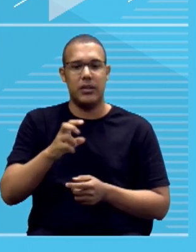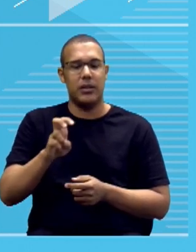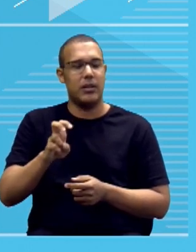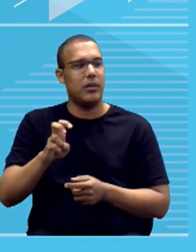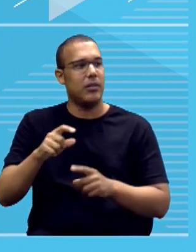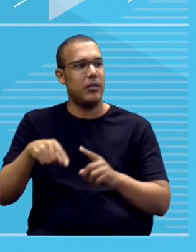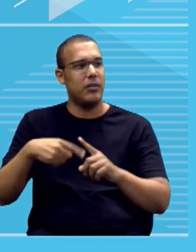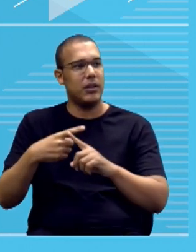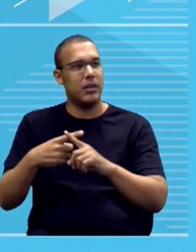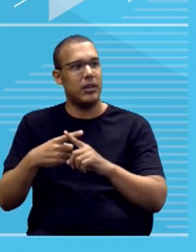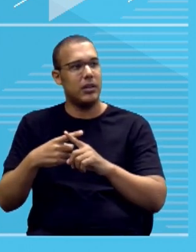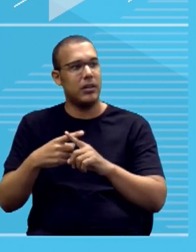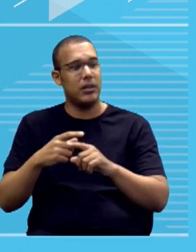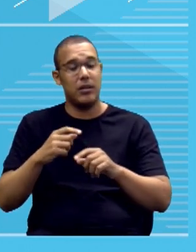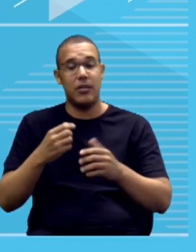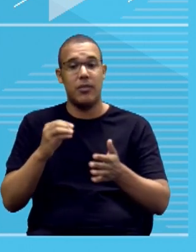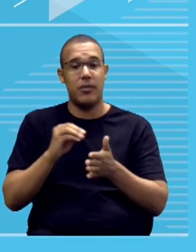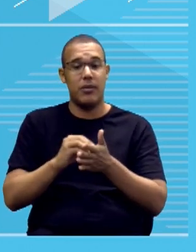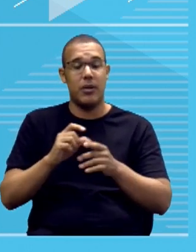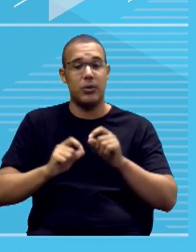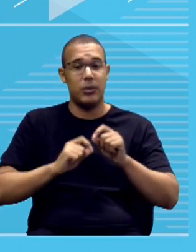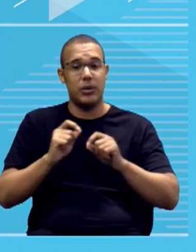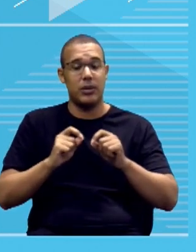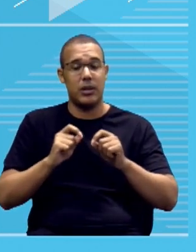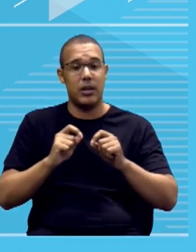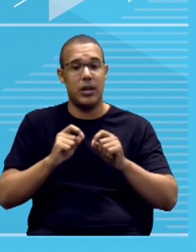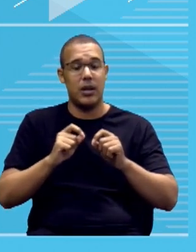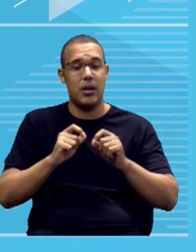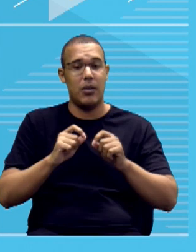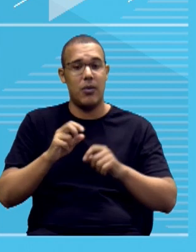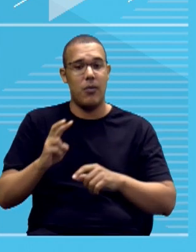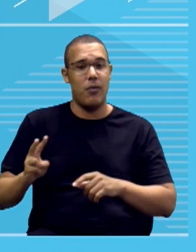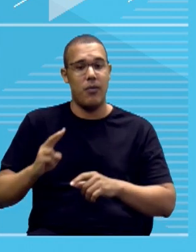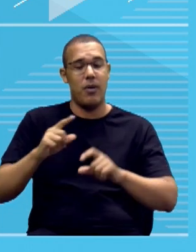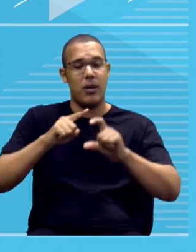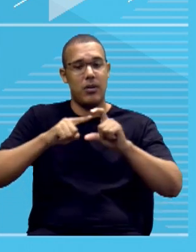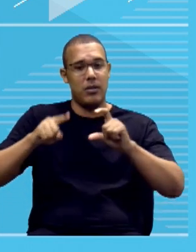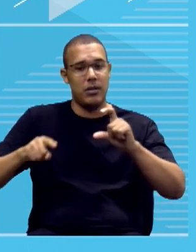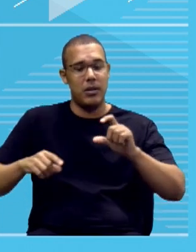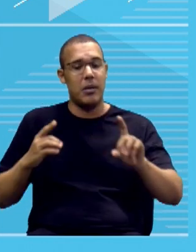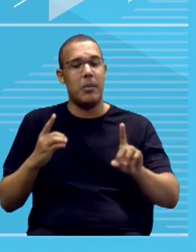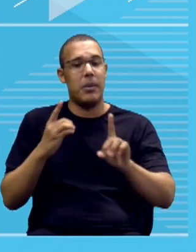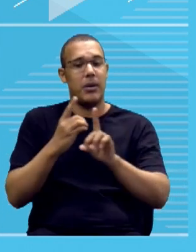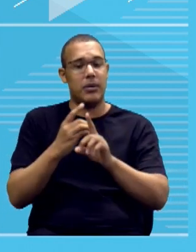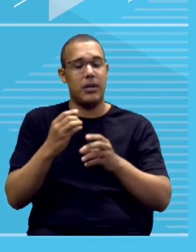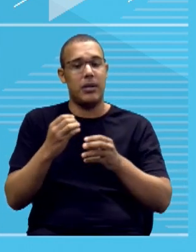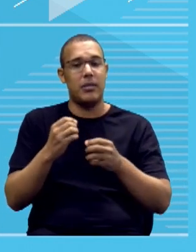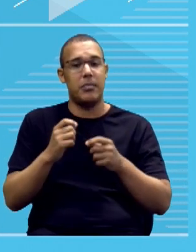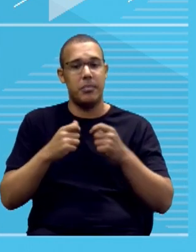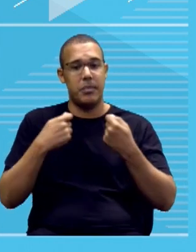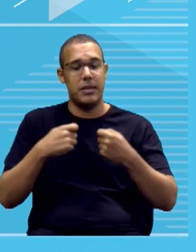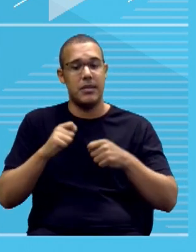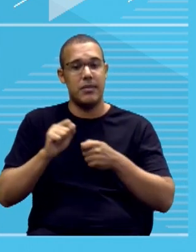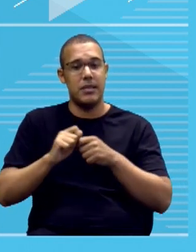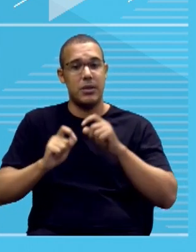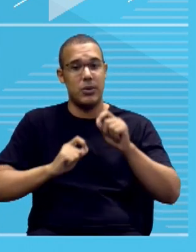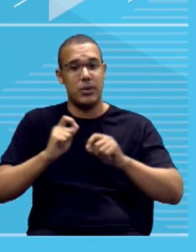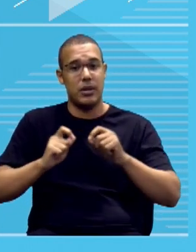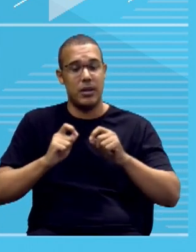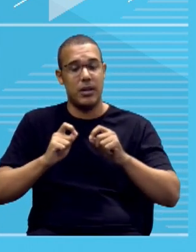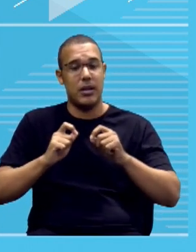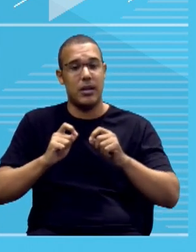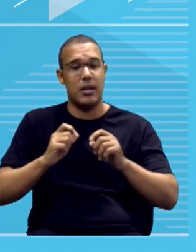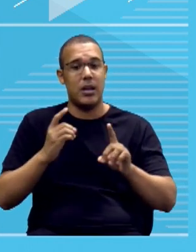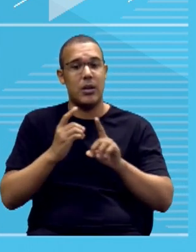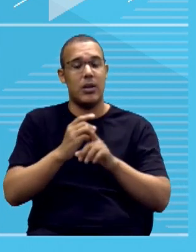da corrente. Então está faltando quem? O valor da corrente. E para achar o valor da corrente, eu vou por onde? Eu vou pela